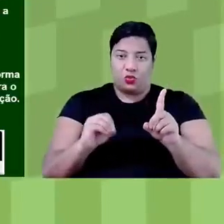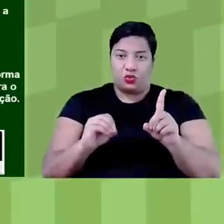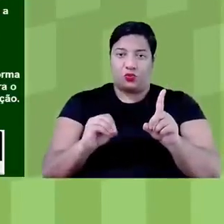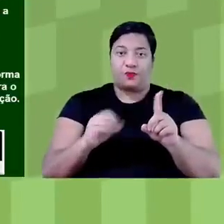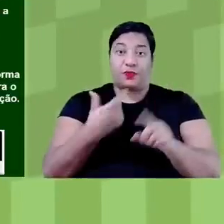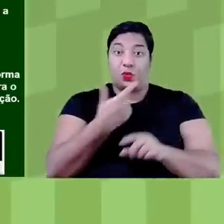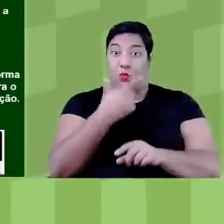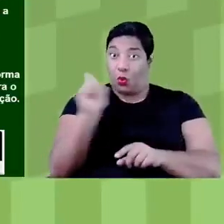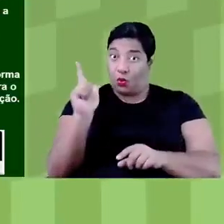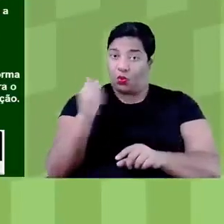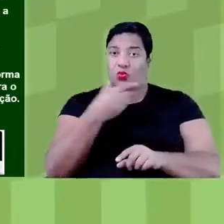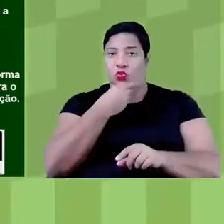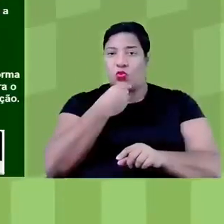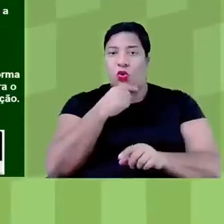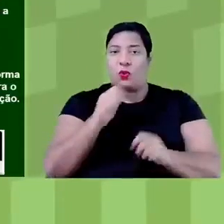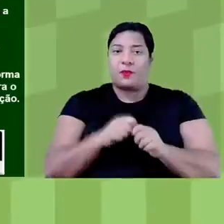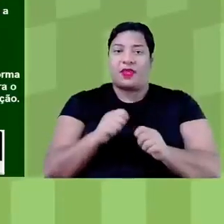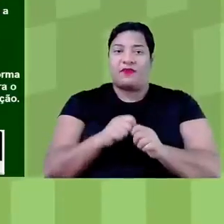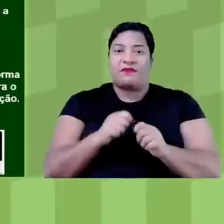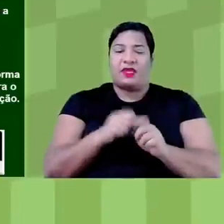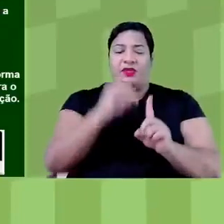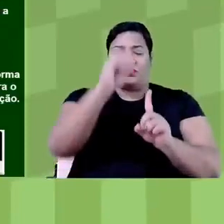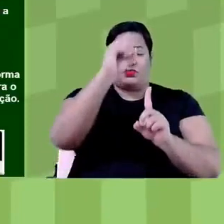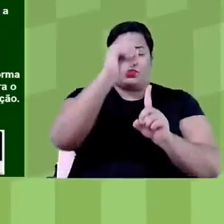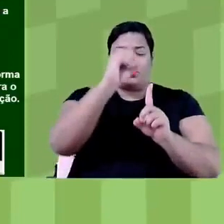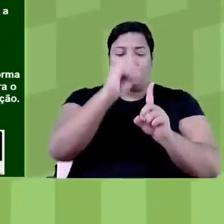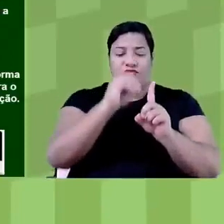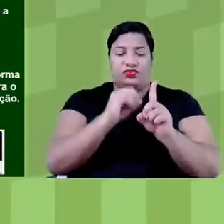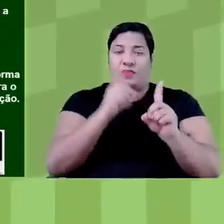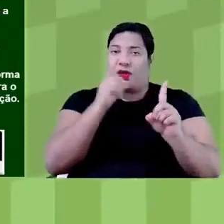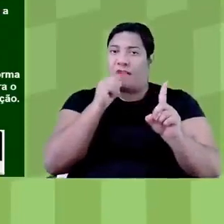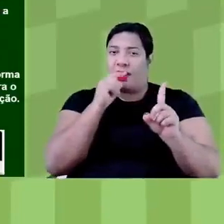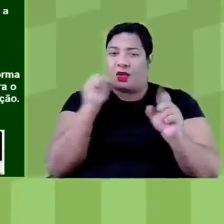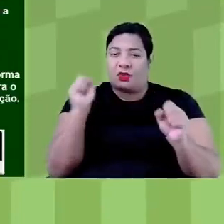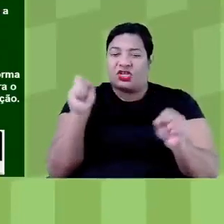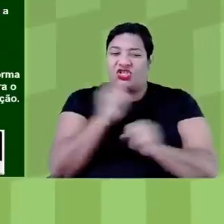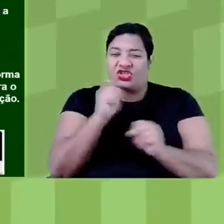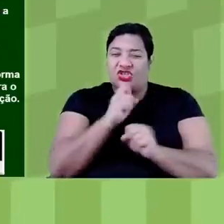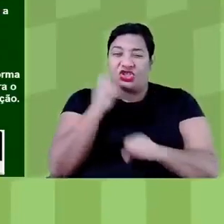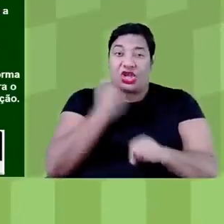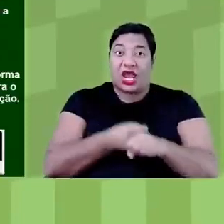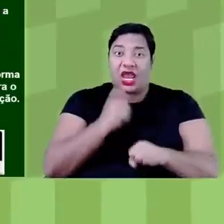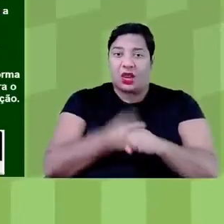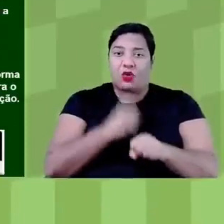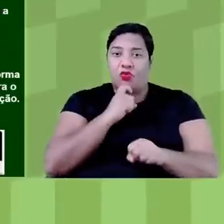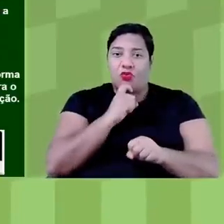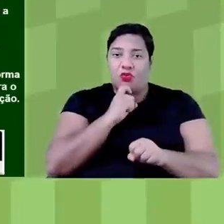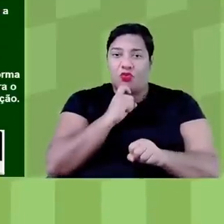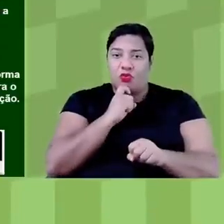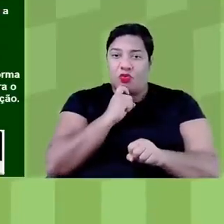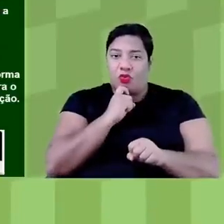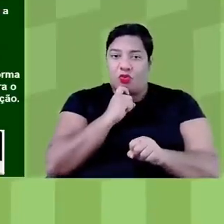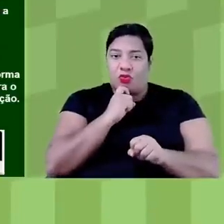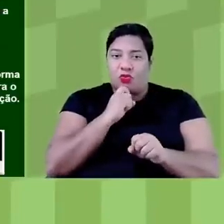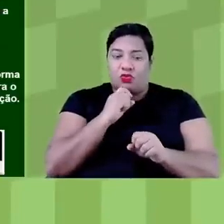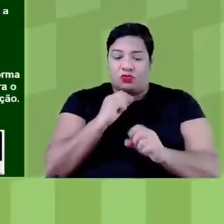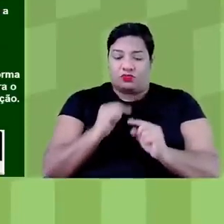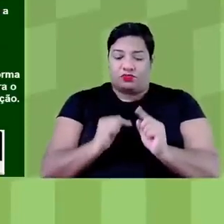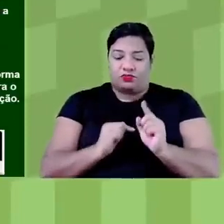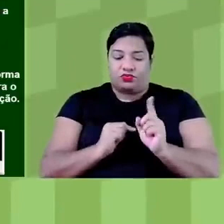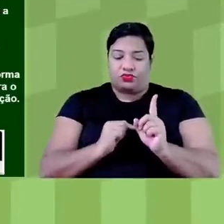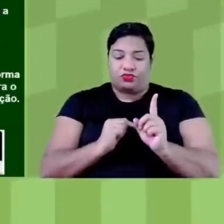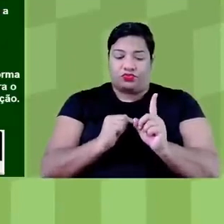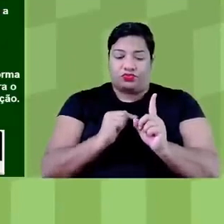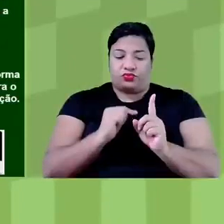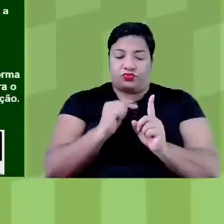propôs que o ponto de congelamento da água e o ponto de ebulição